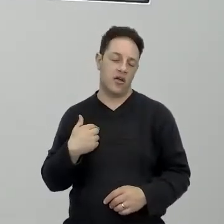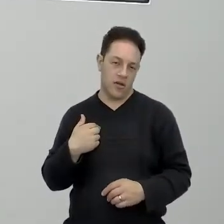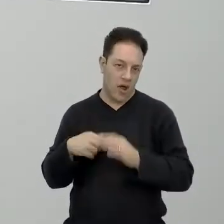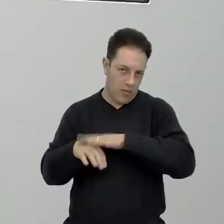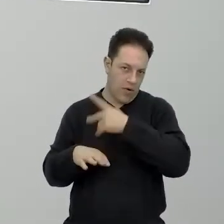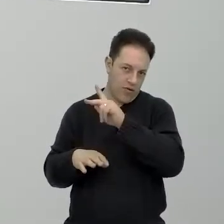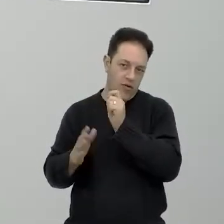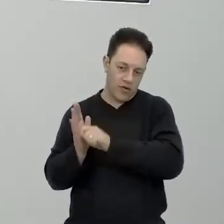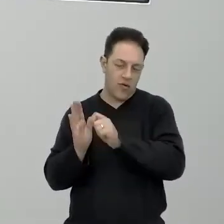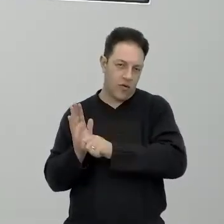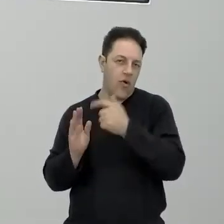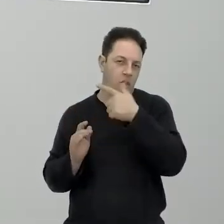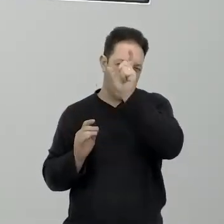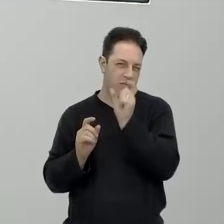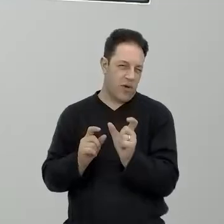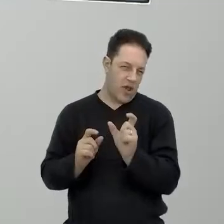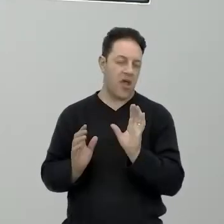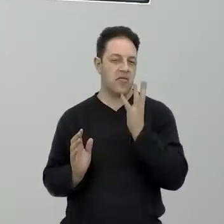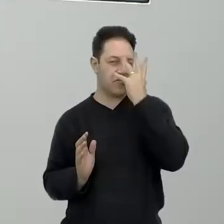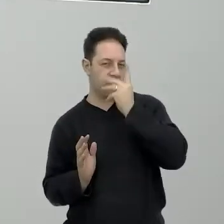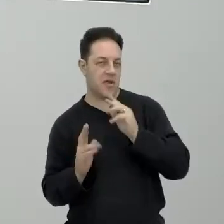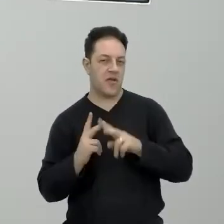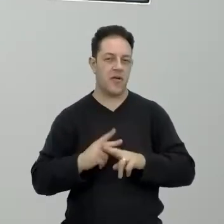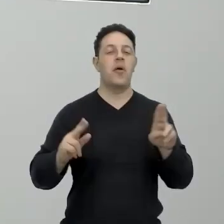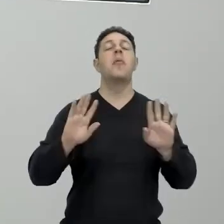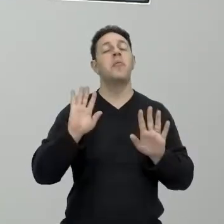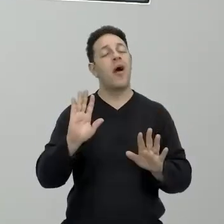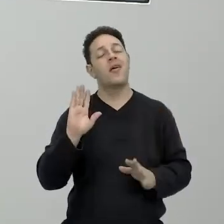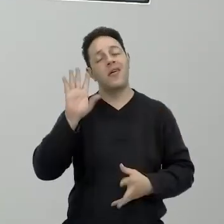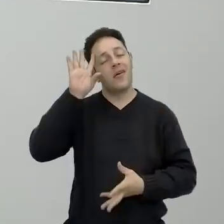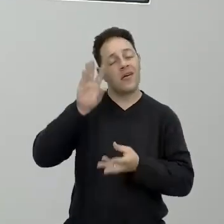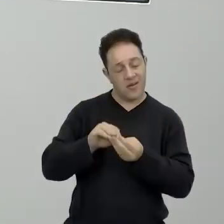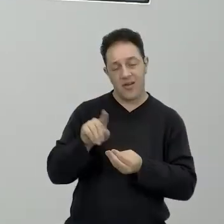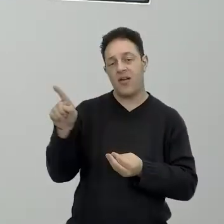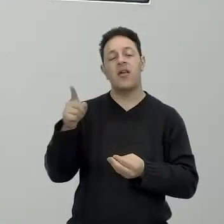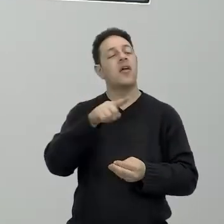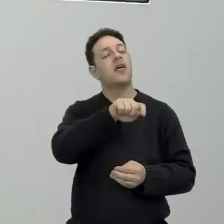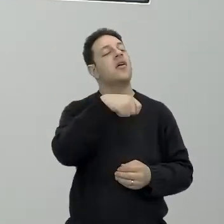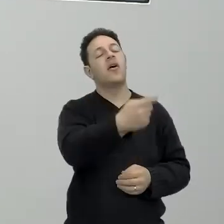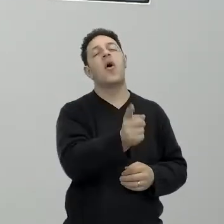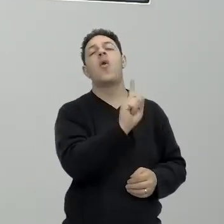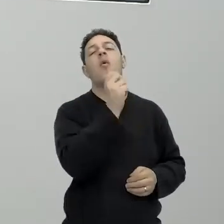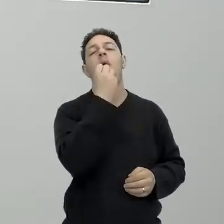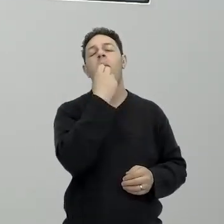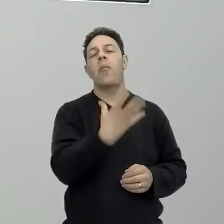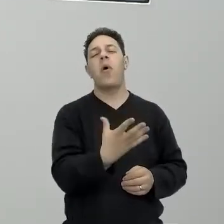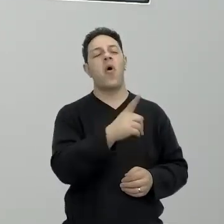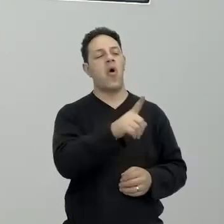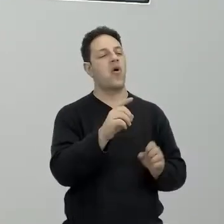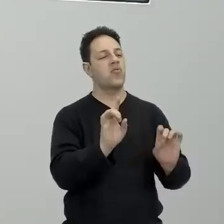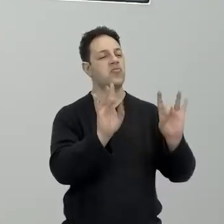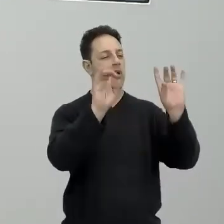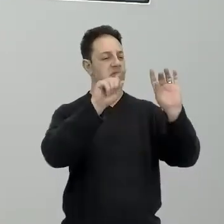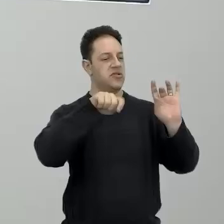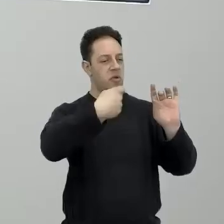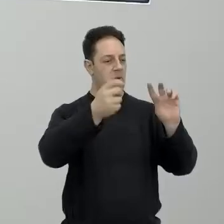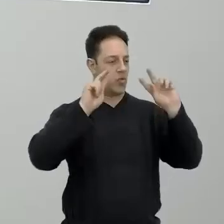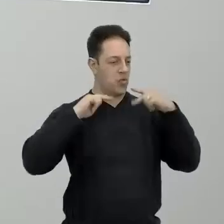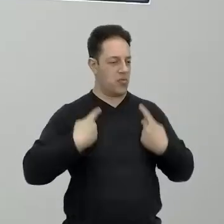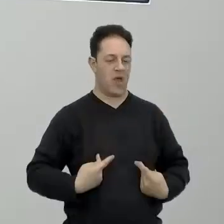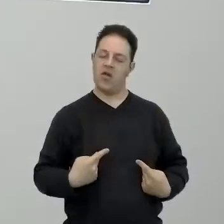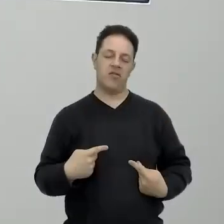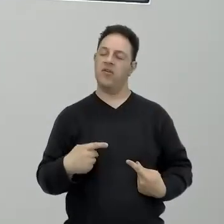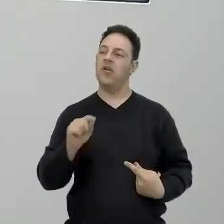mas dava a entender que elas não seriam dignas de serem chamadas de seres humanos, tanto quanto